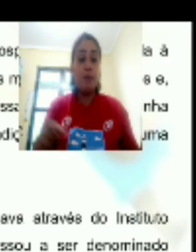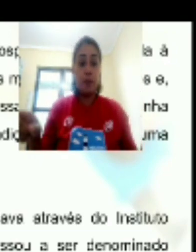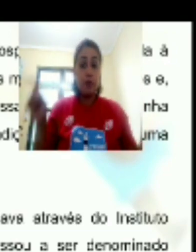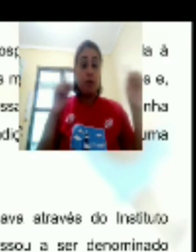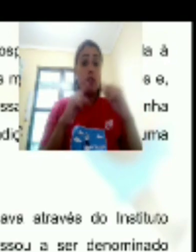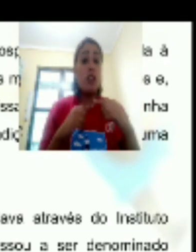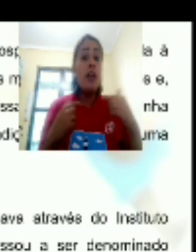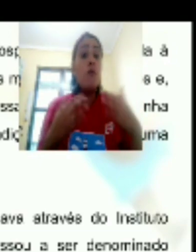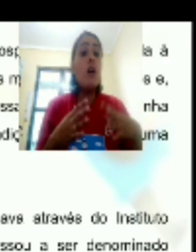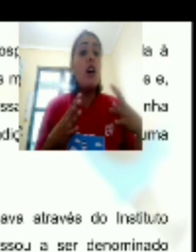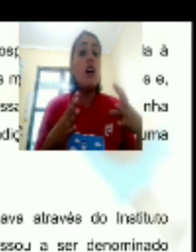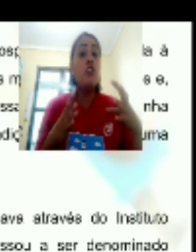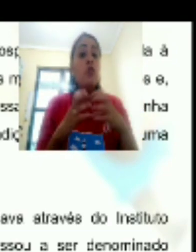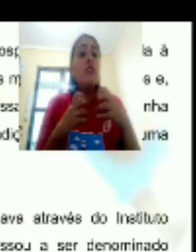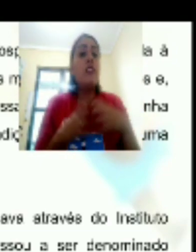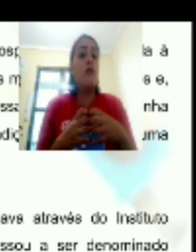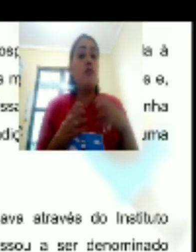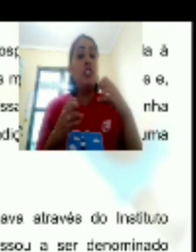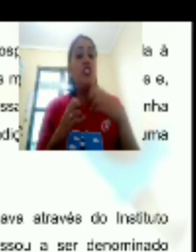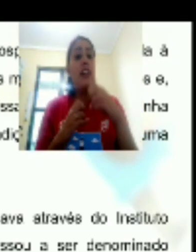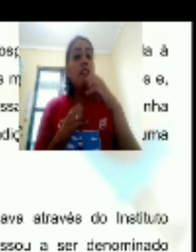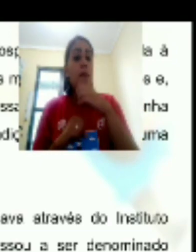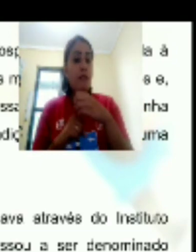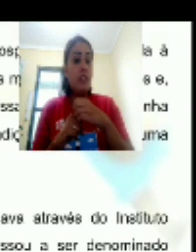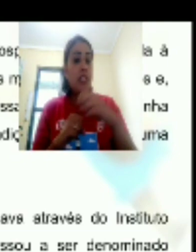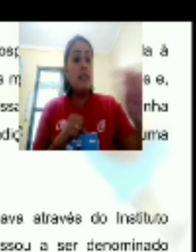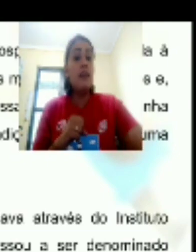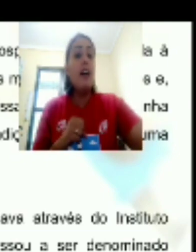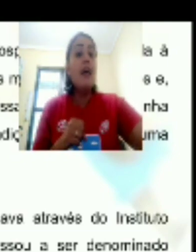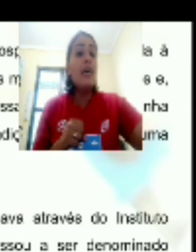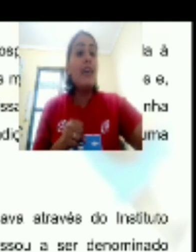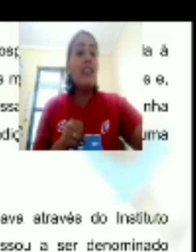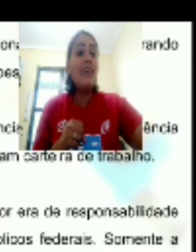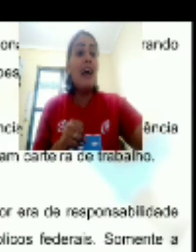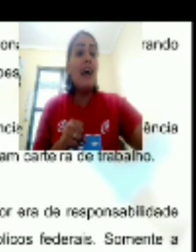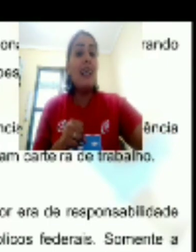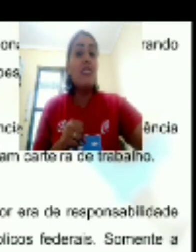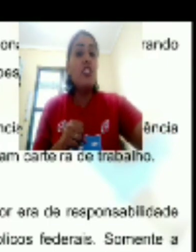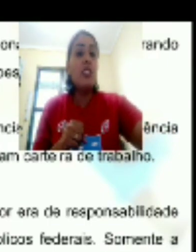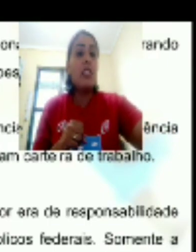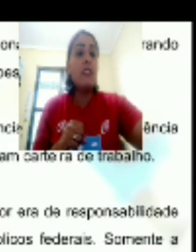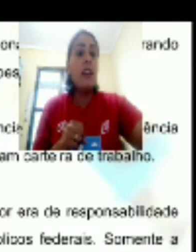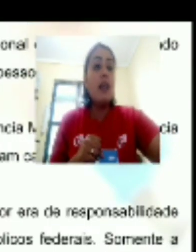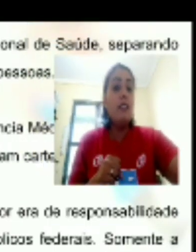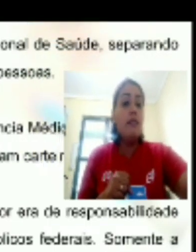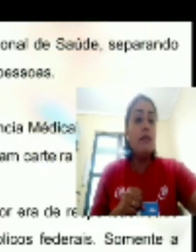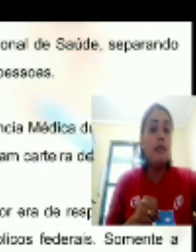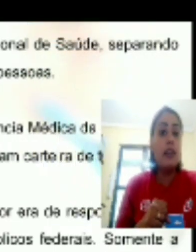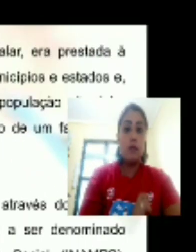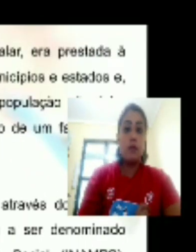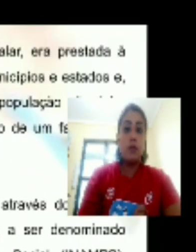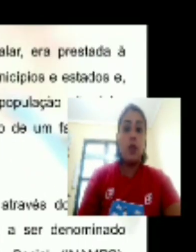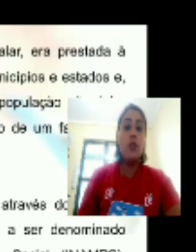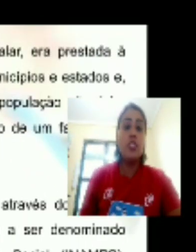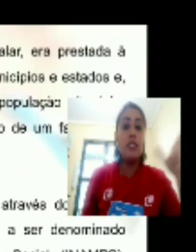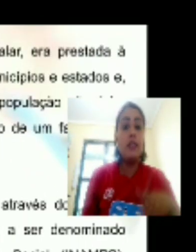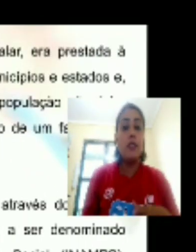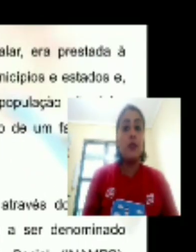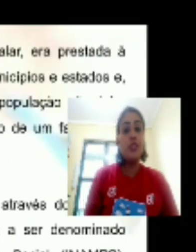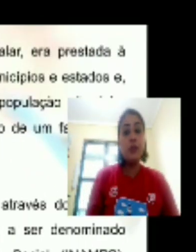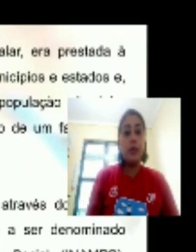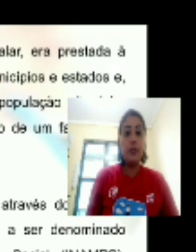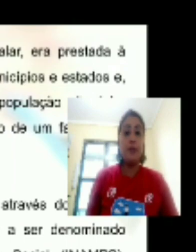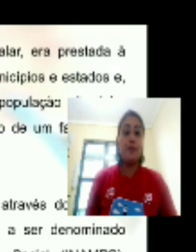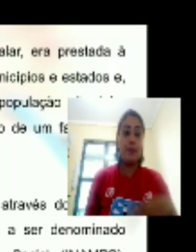autarquia, é uma junção do Ministério da Previdência e da Assistência gente,